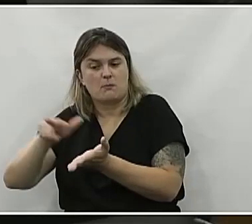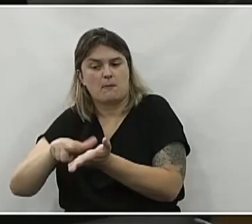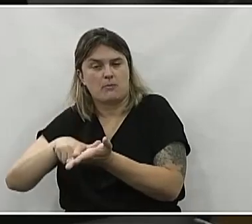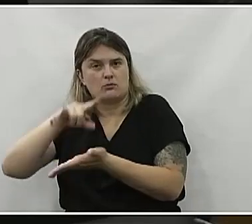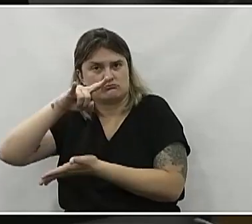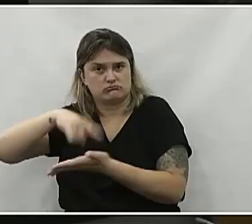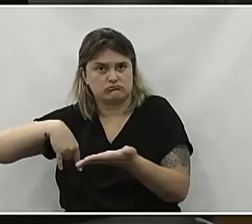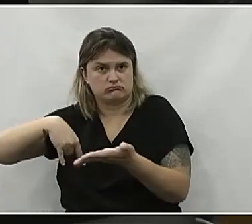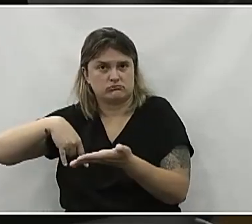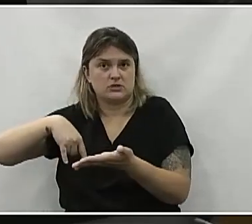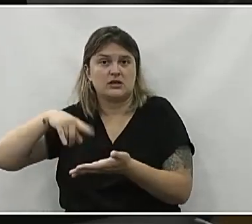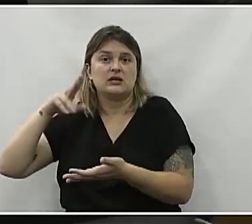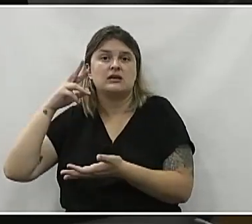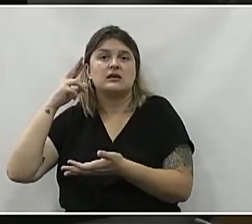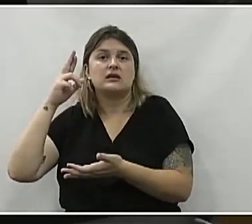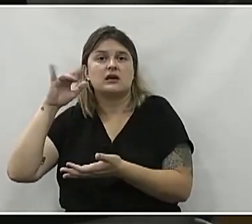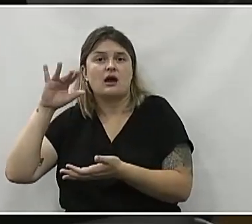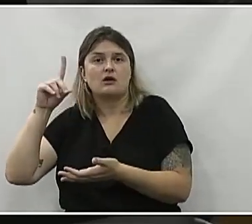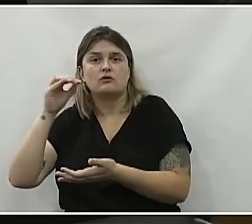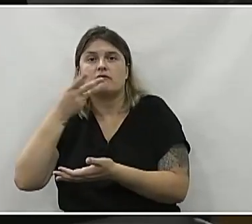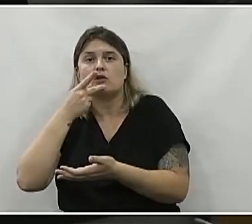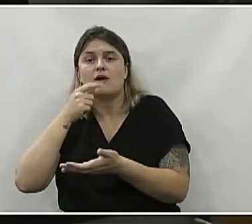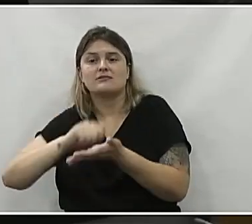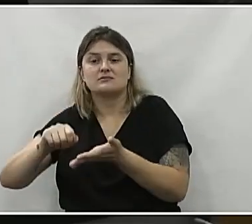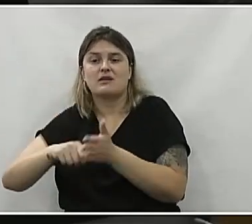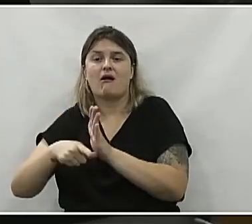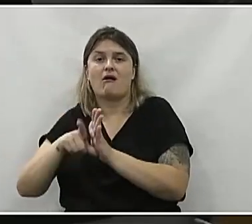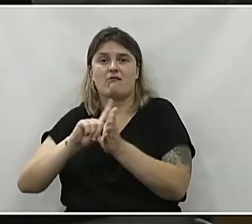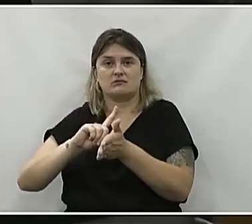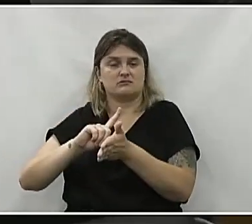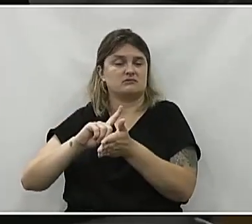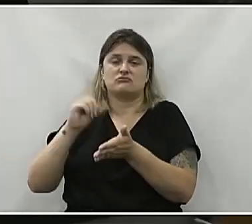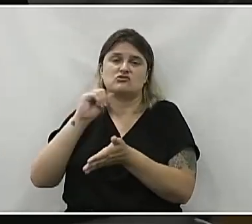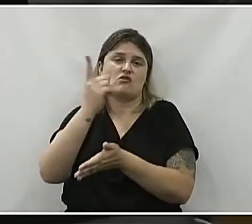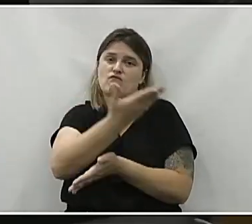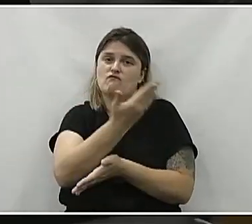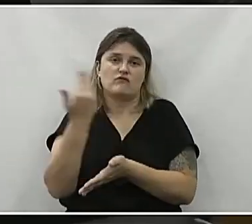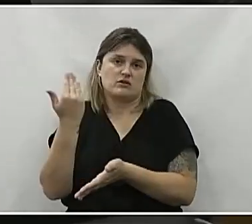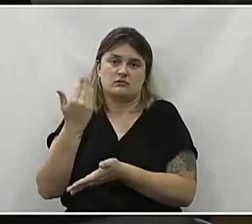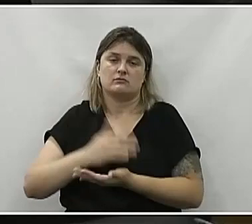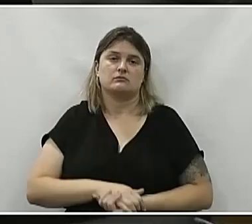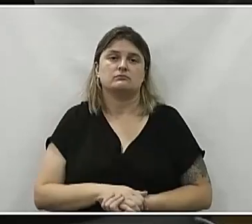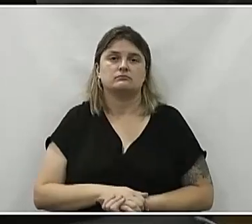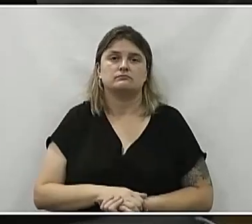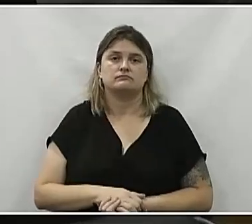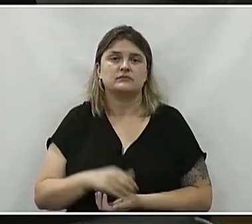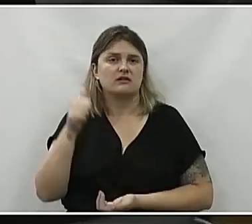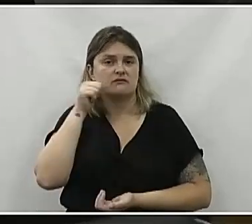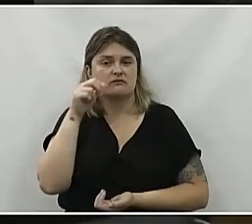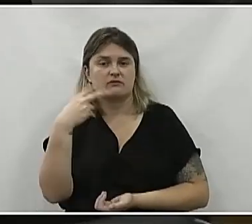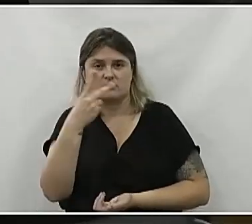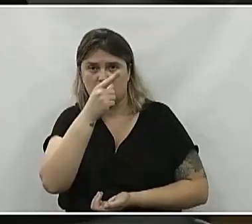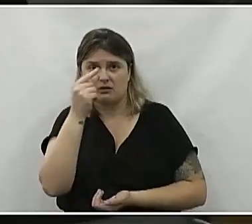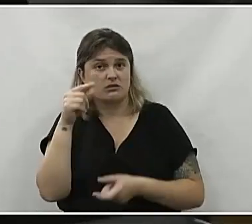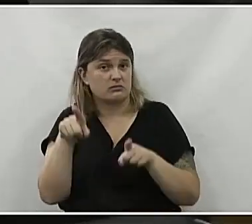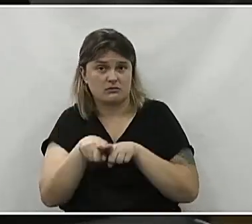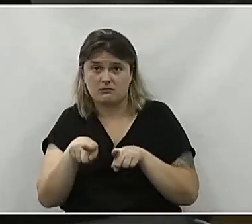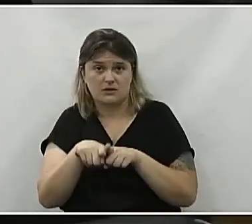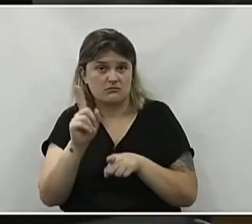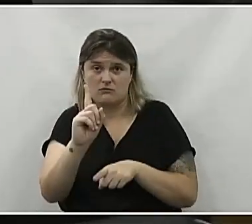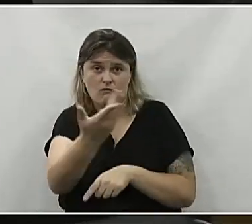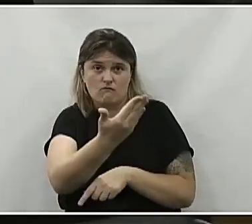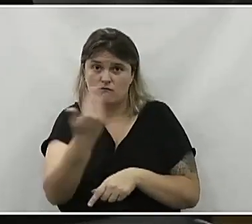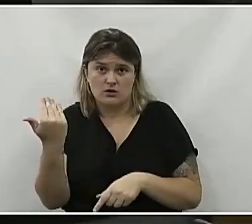documento e ele falou que ia assinar antes da sessão né nem apareceu aqui a vereadora Alanda também